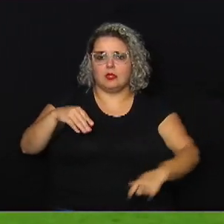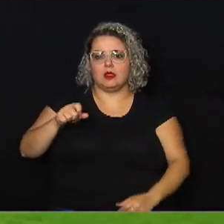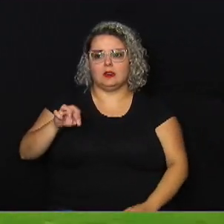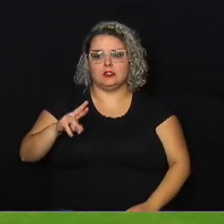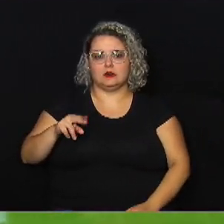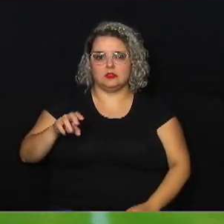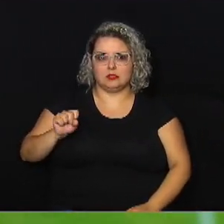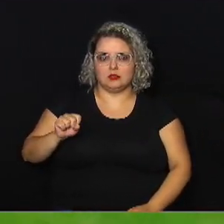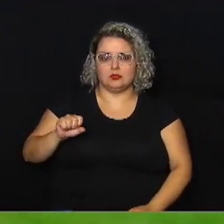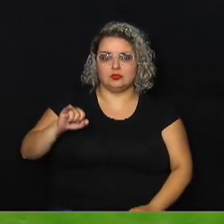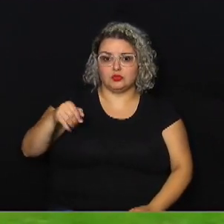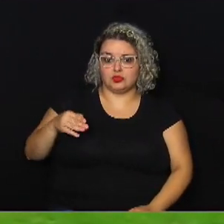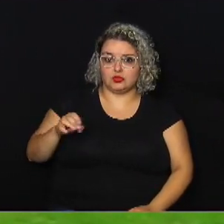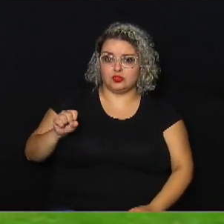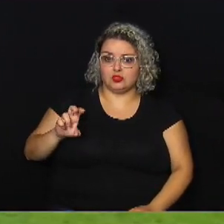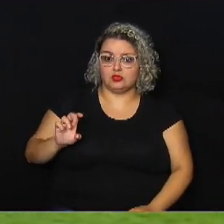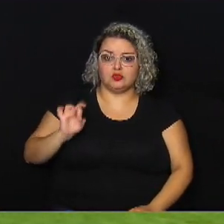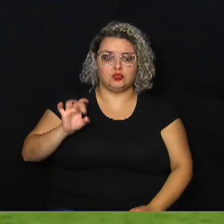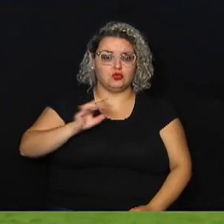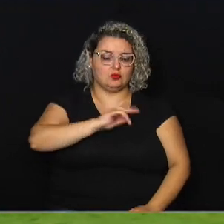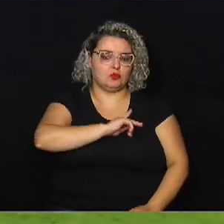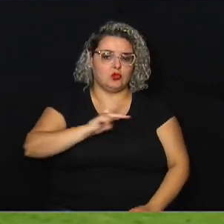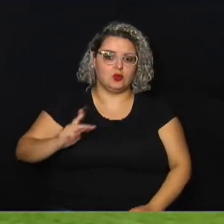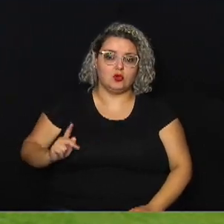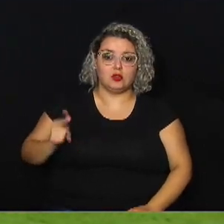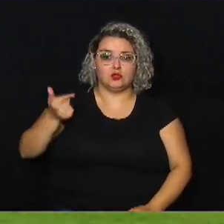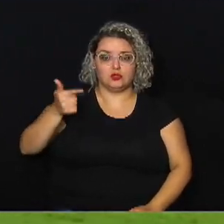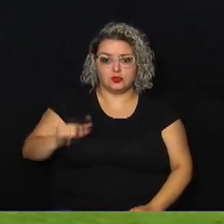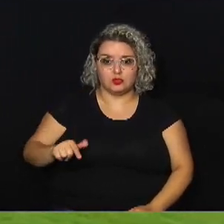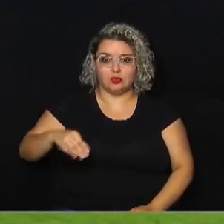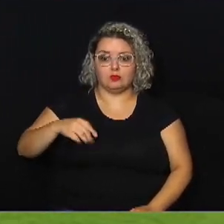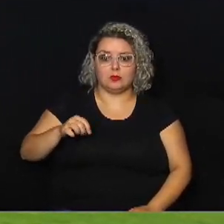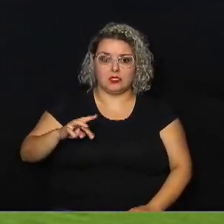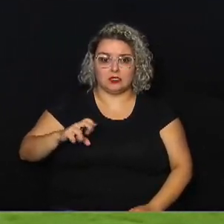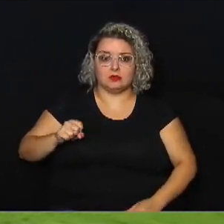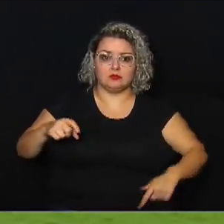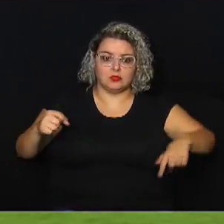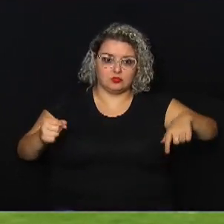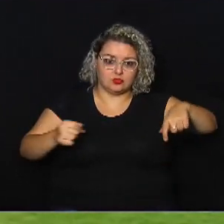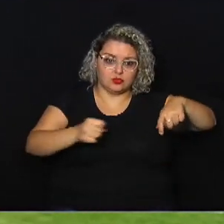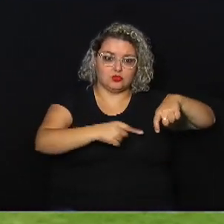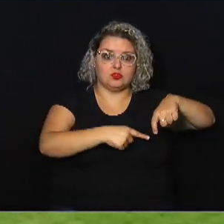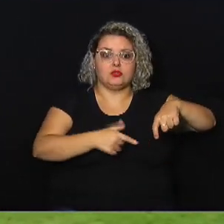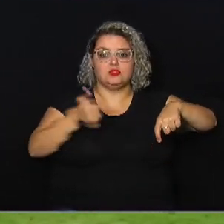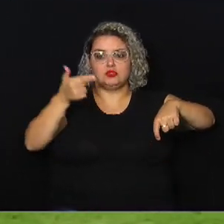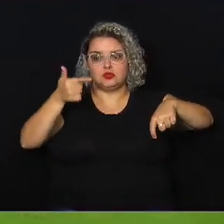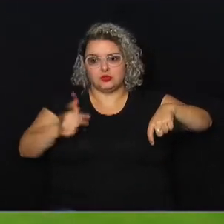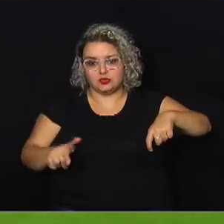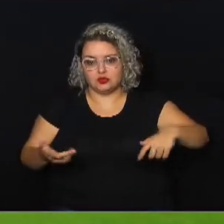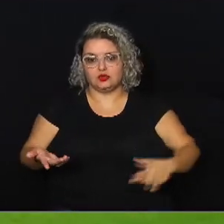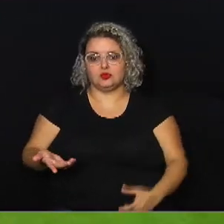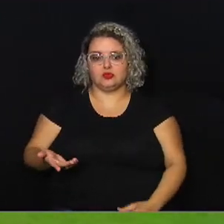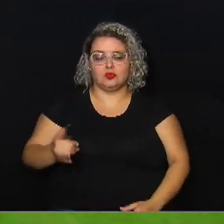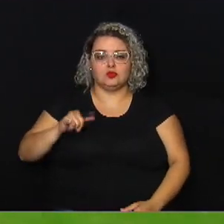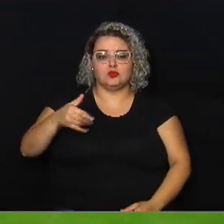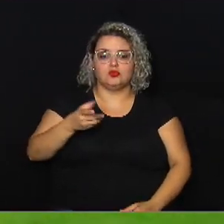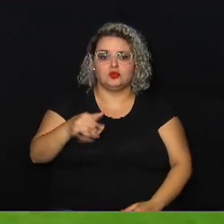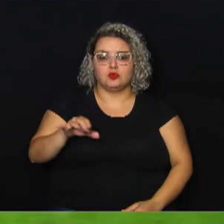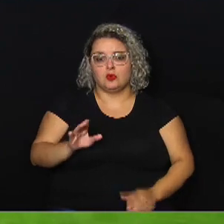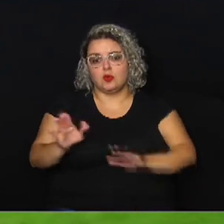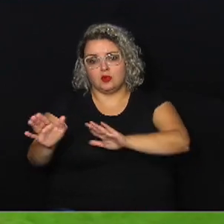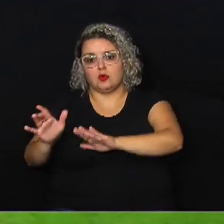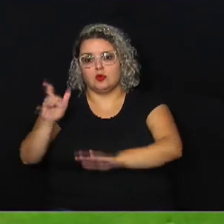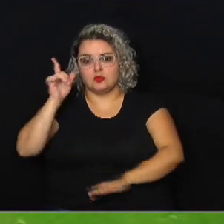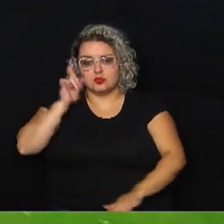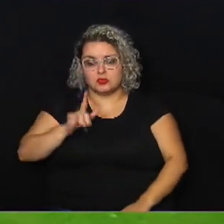Só dava a Ponte, Matheus Jesus de novo bateu de fora da área e mais uma vez João Gabriel evitou o